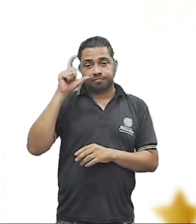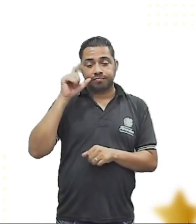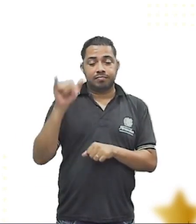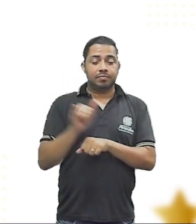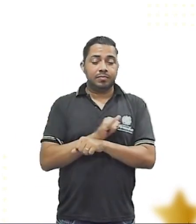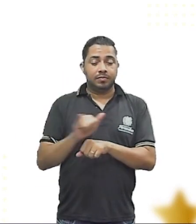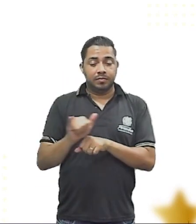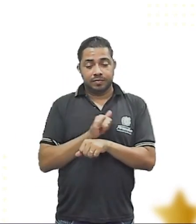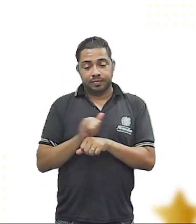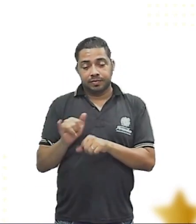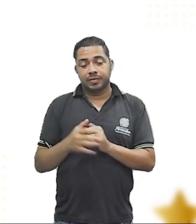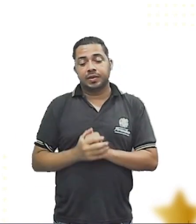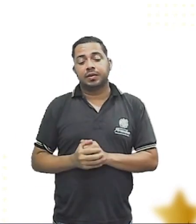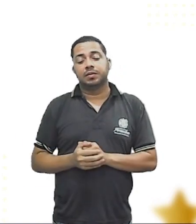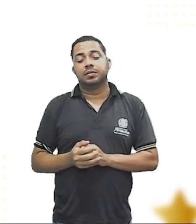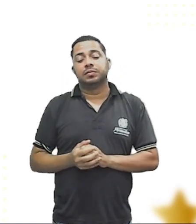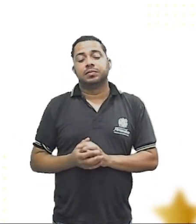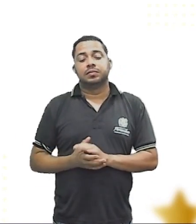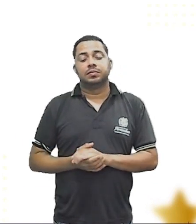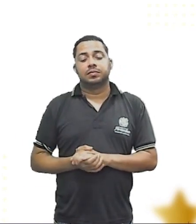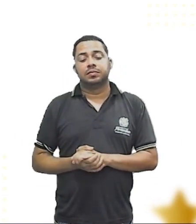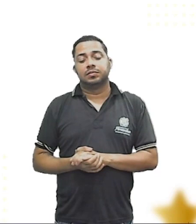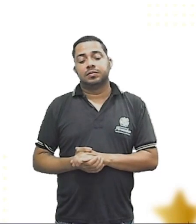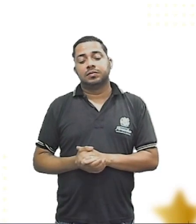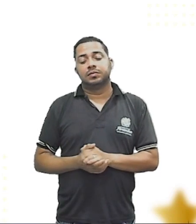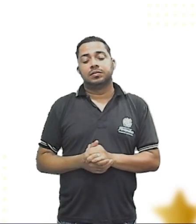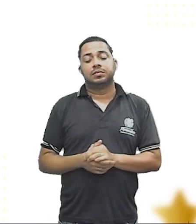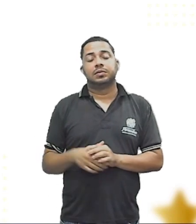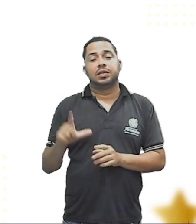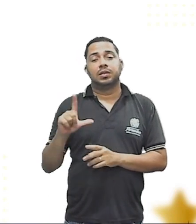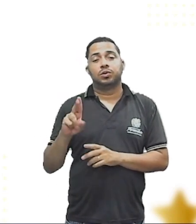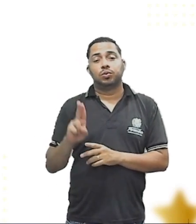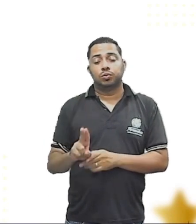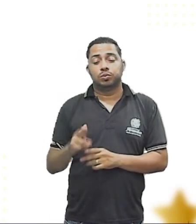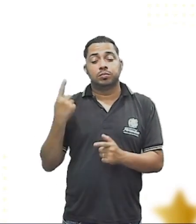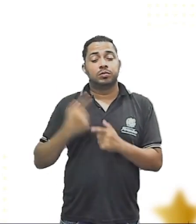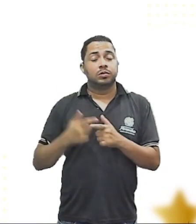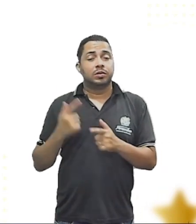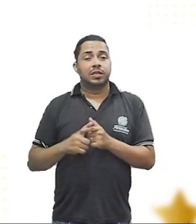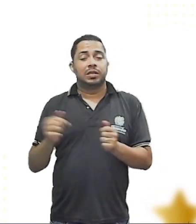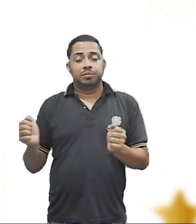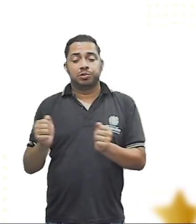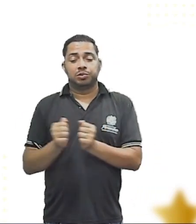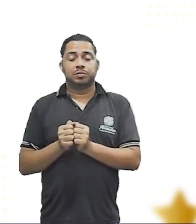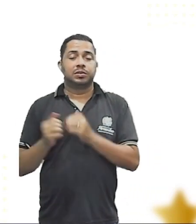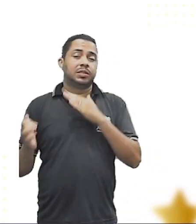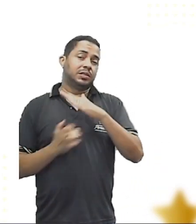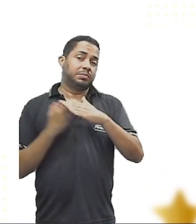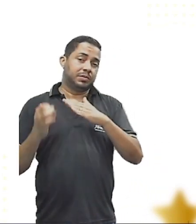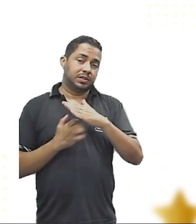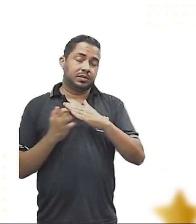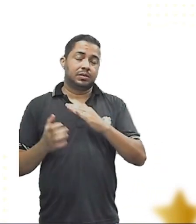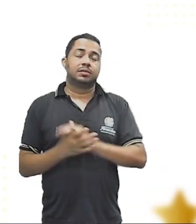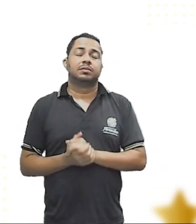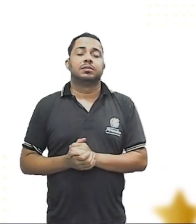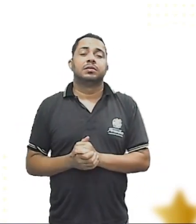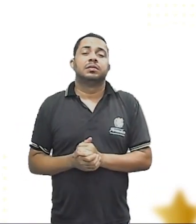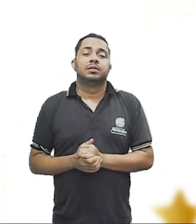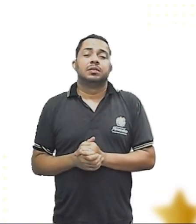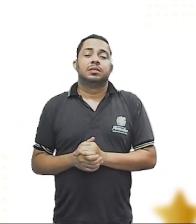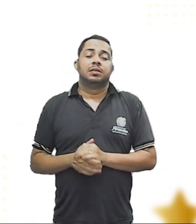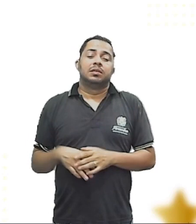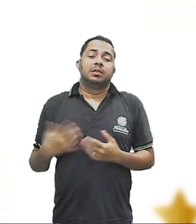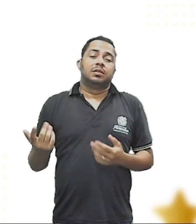que foi montada através da Lu, porque ela aproximou a empresa